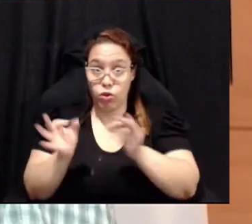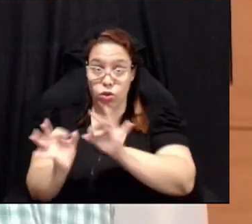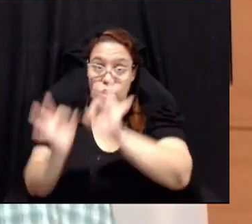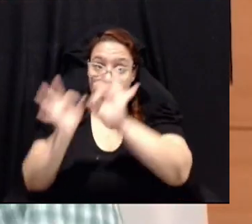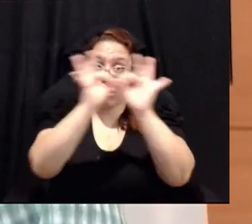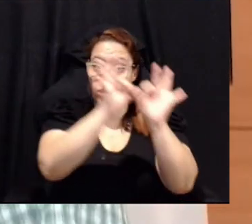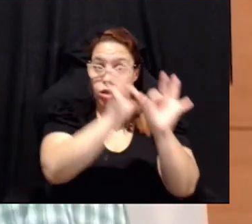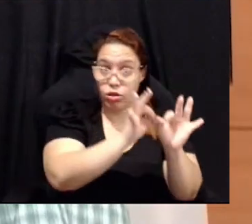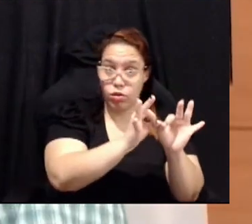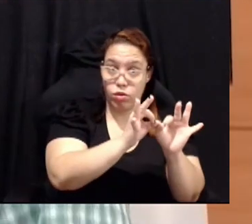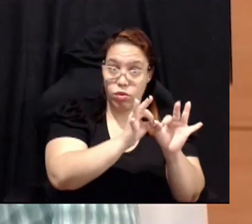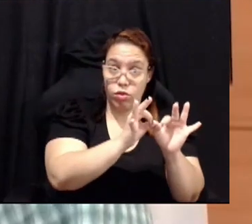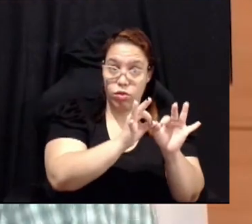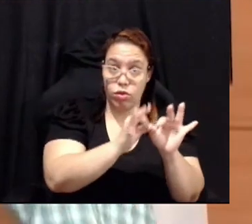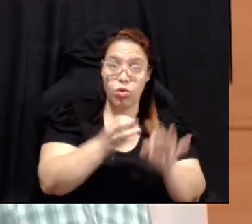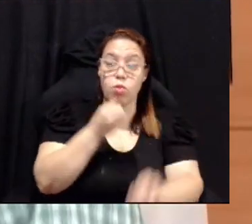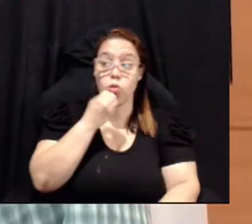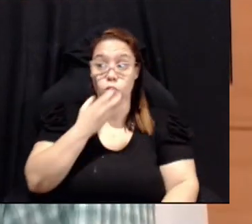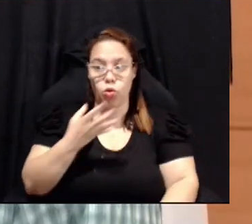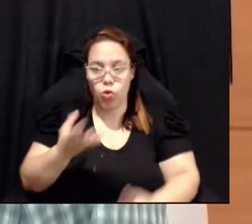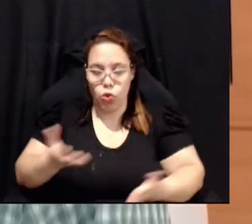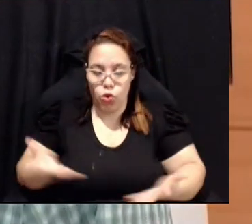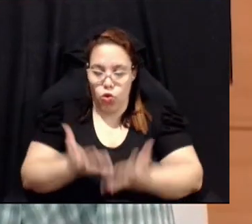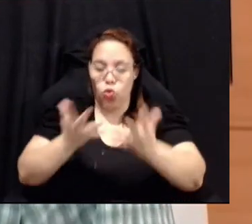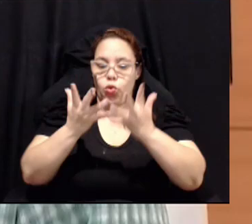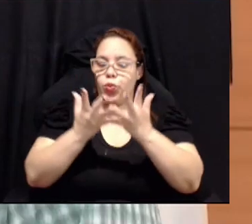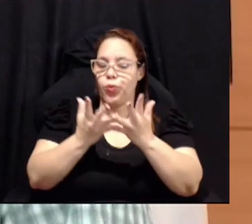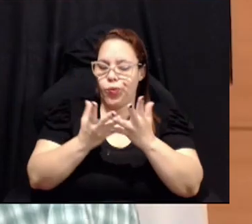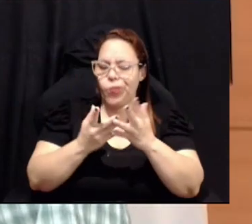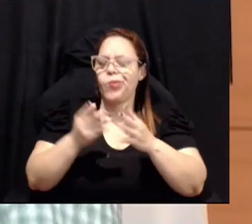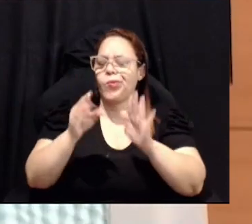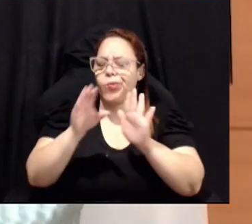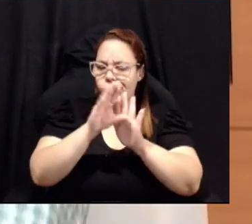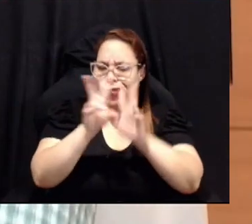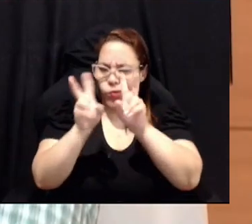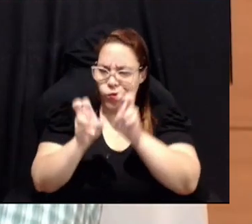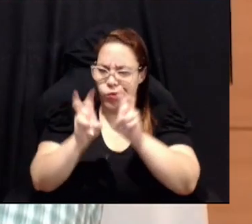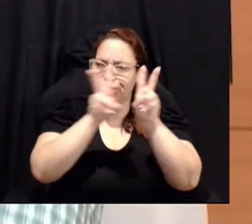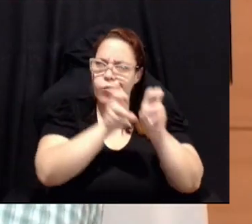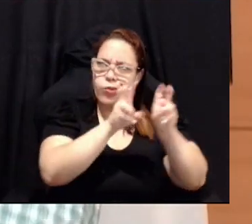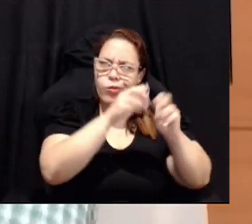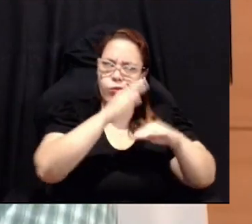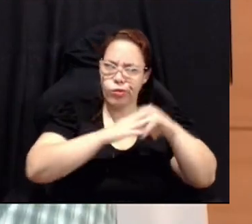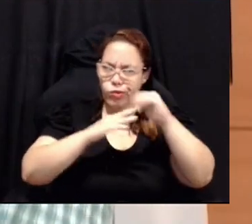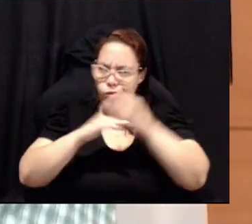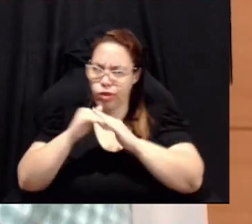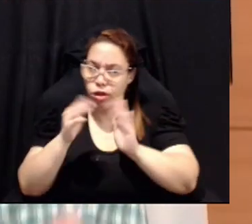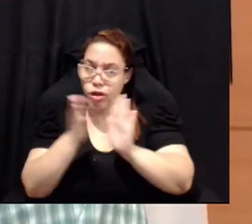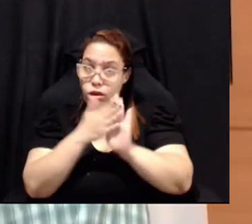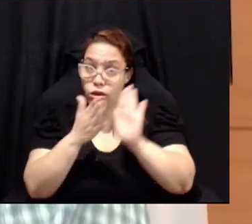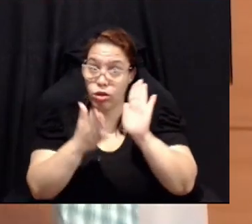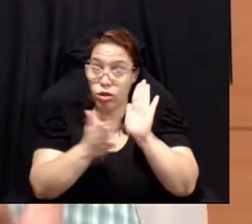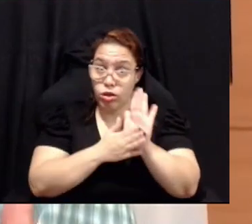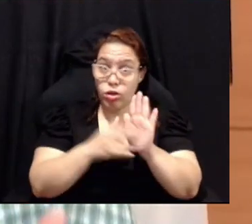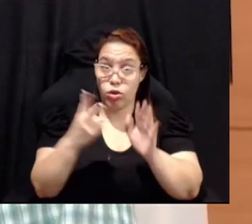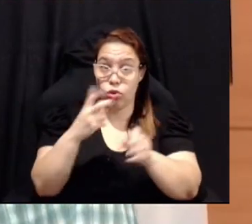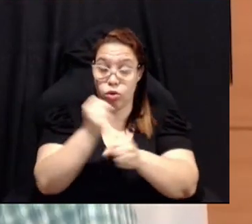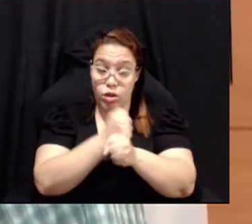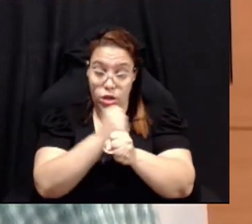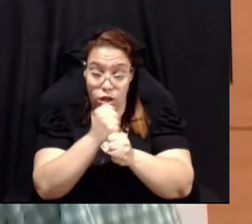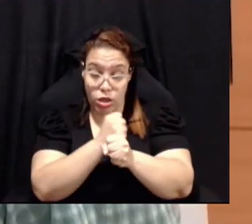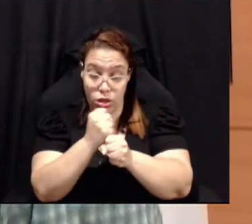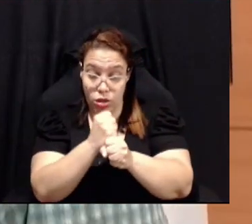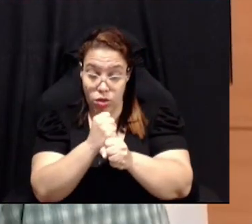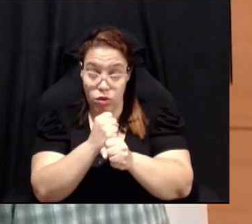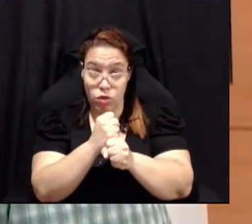foi uma reunião muito viva, muito ativa, tem muitos temas a gente tratar. A nossa proposta é que nos próximos 2 anos a gente vá dar